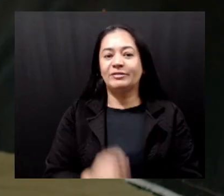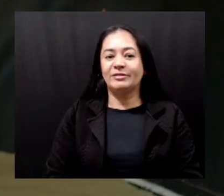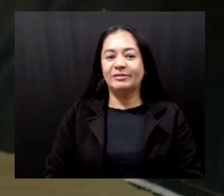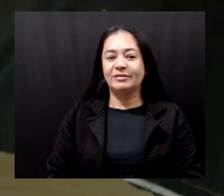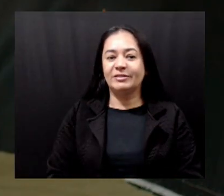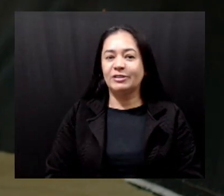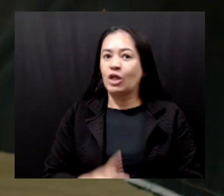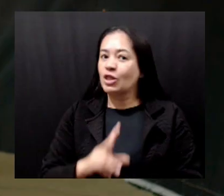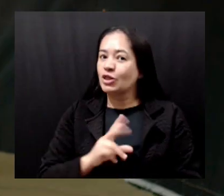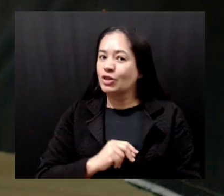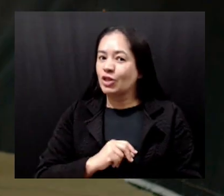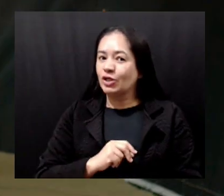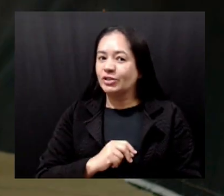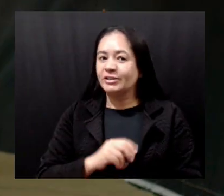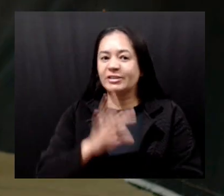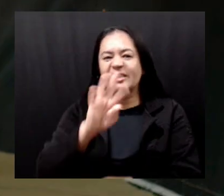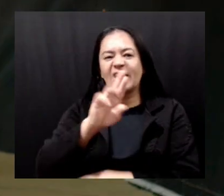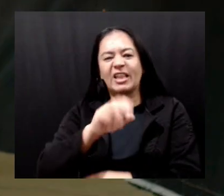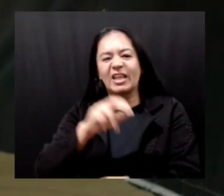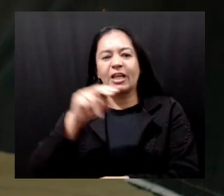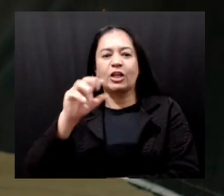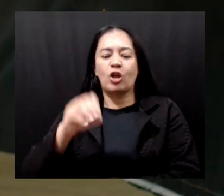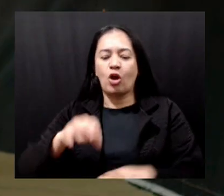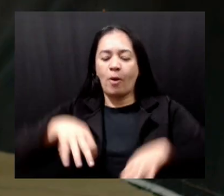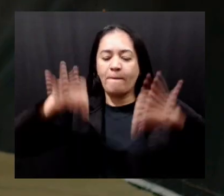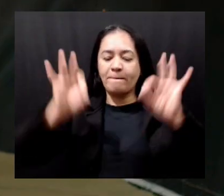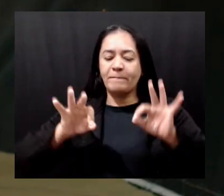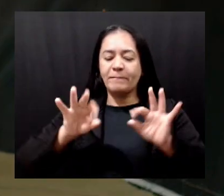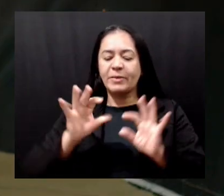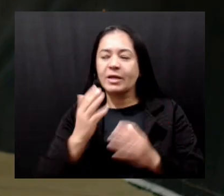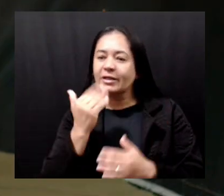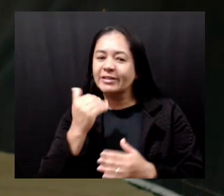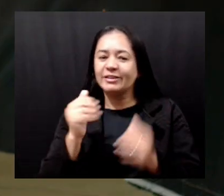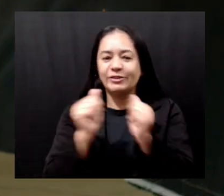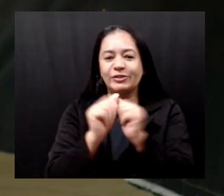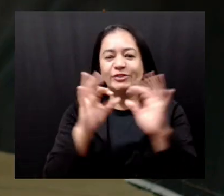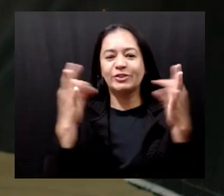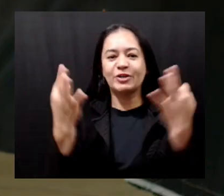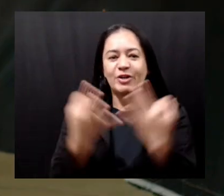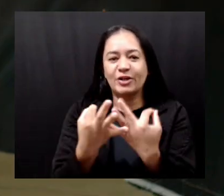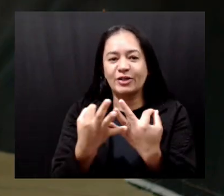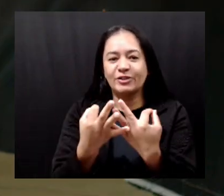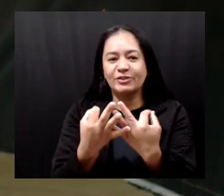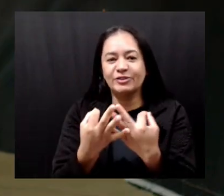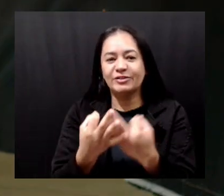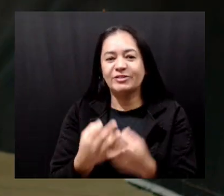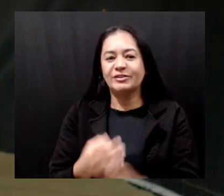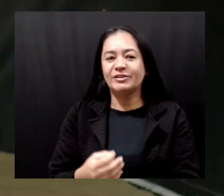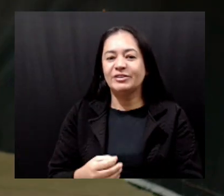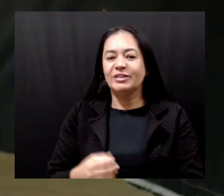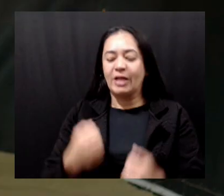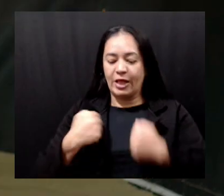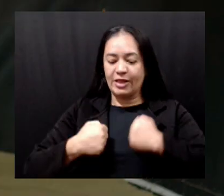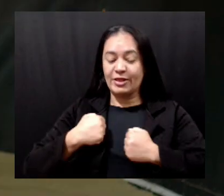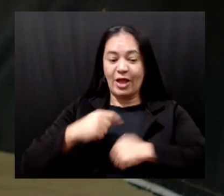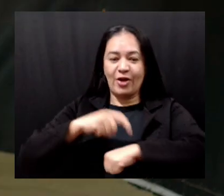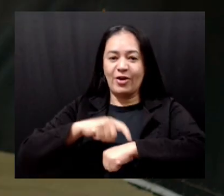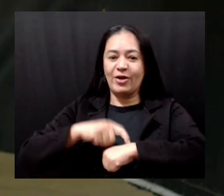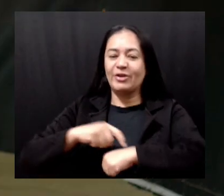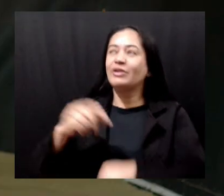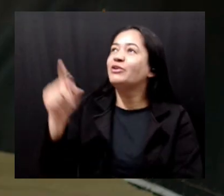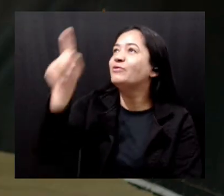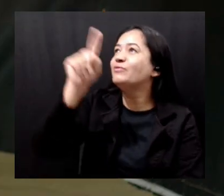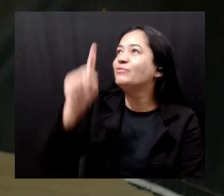uma delícia. Piquenique em família, então, nem fala. Desenhar no box durante o banho, uau, terapêutico. E até a caça ao